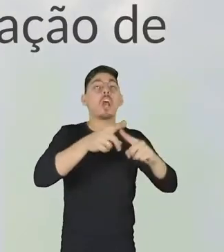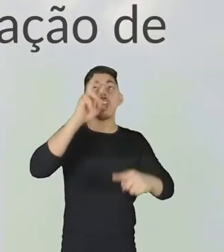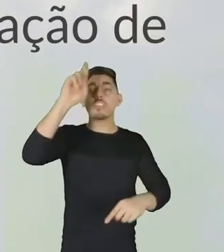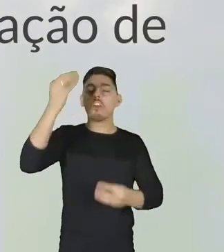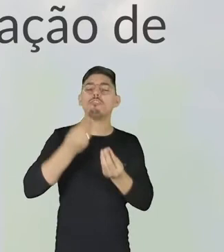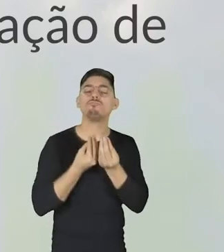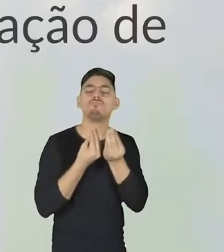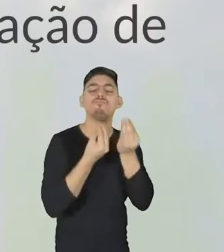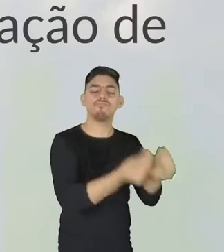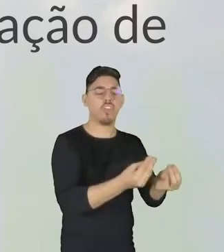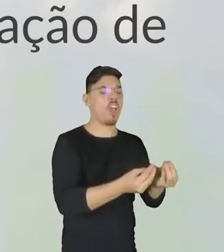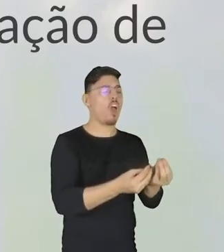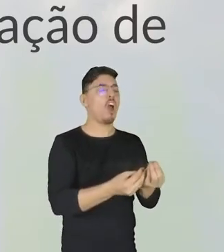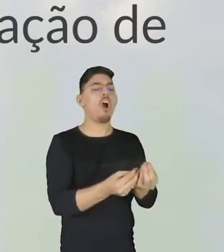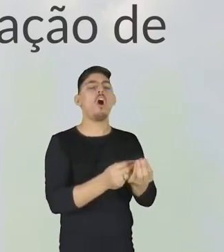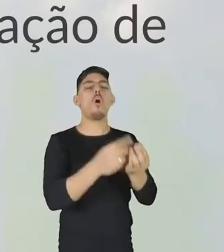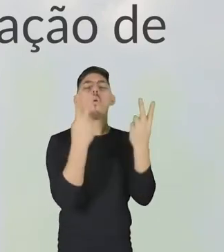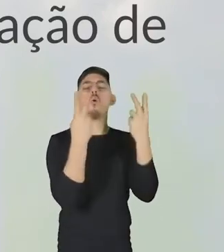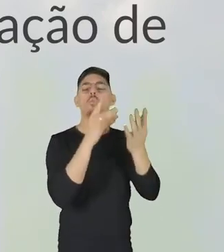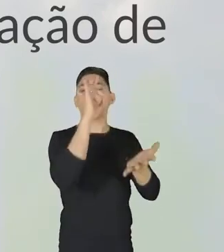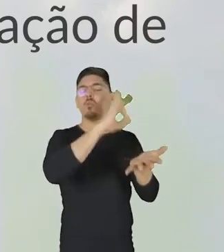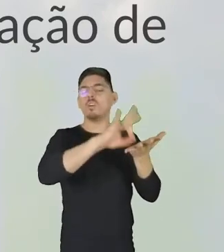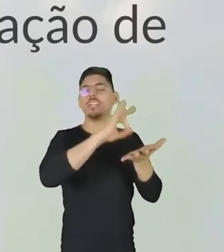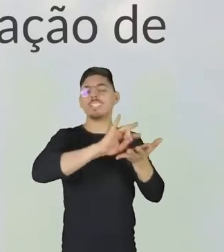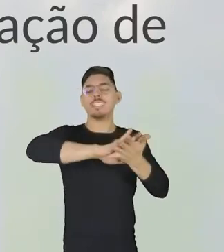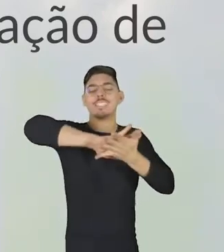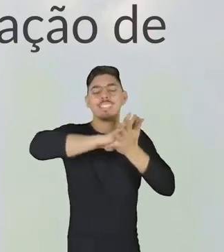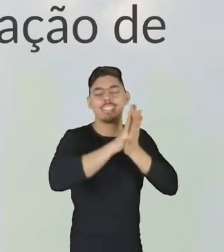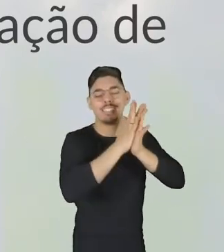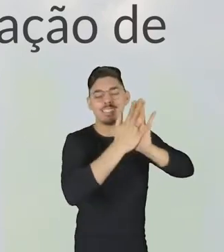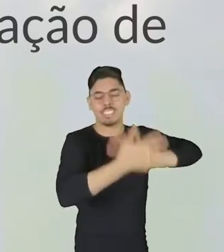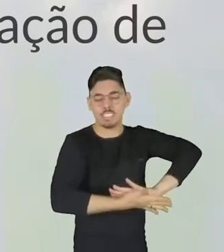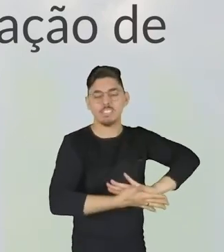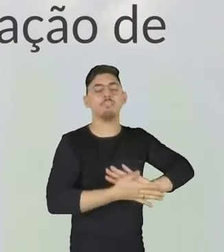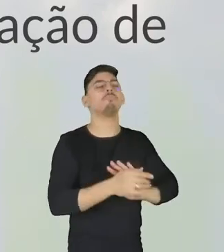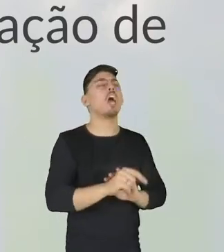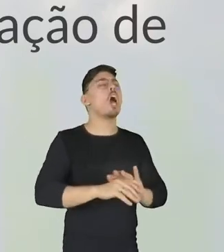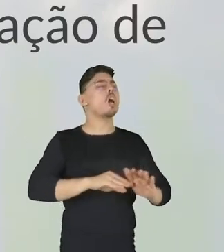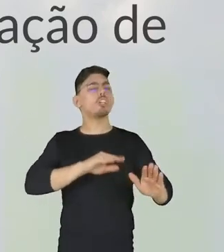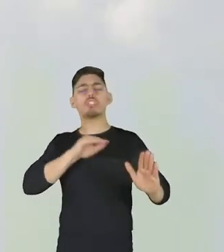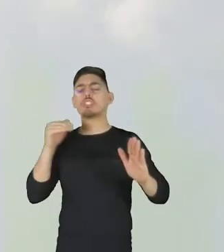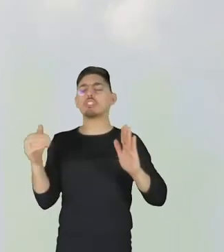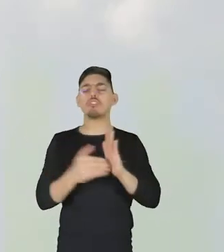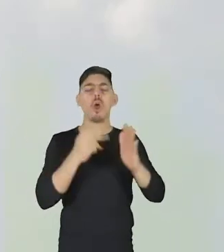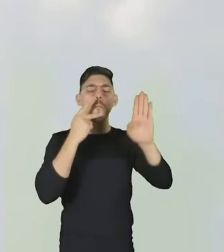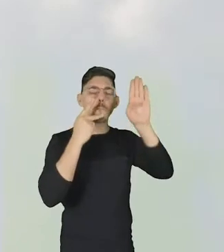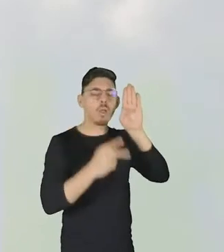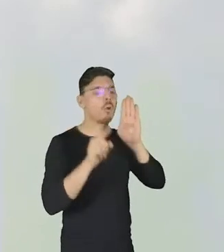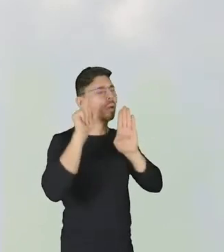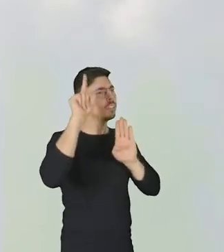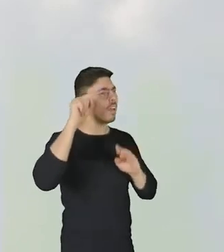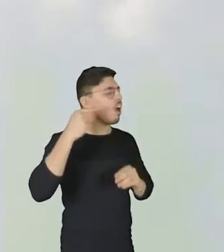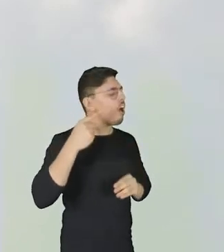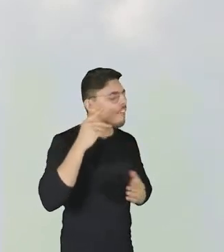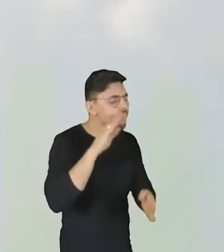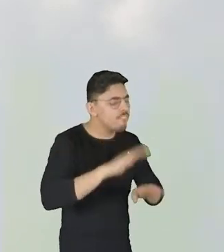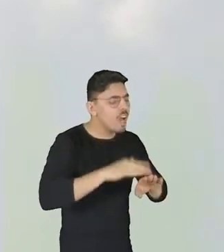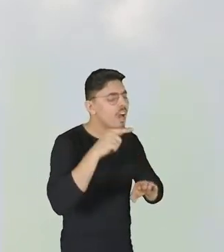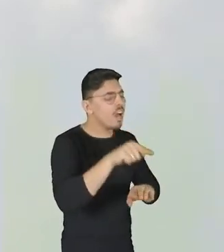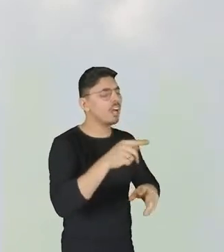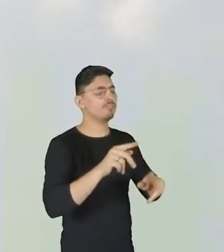em suas mãos. De todas as boas promessas do Senhor à nação de Israel,